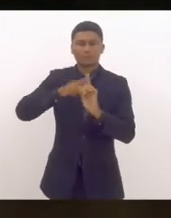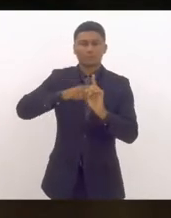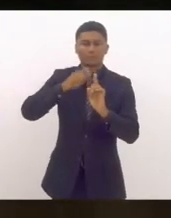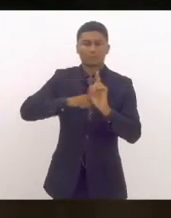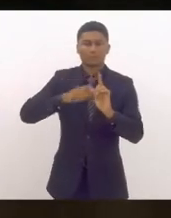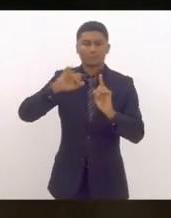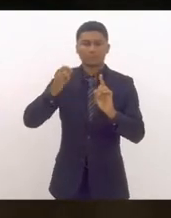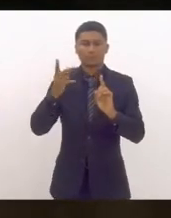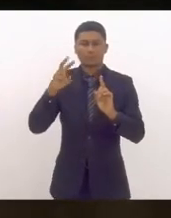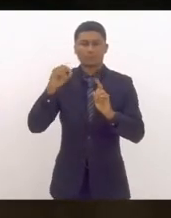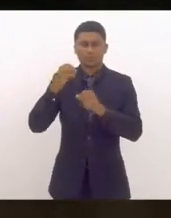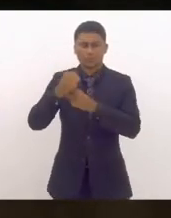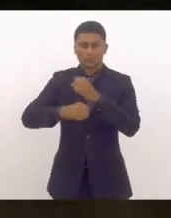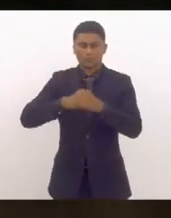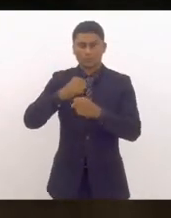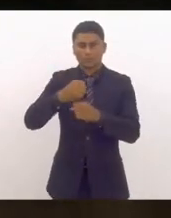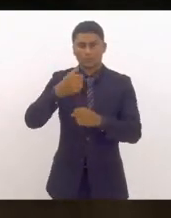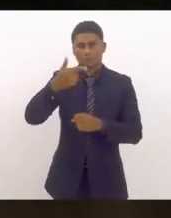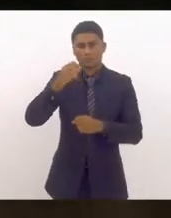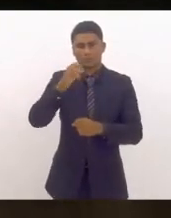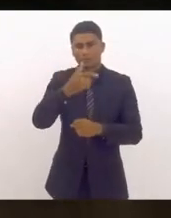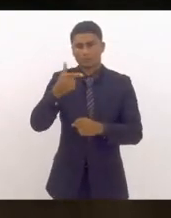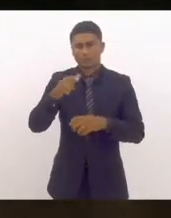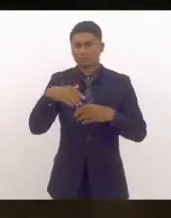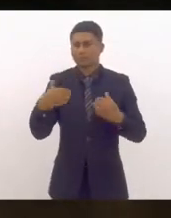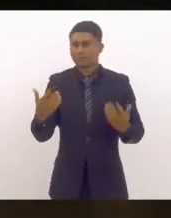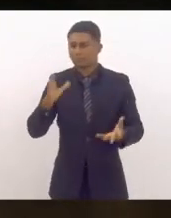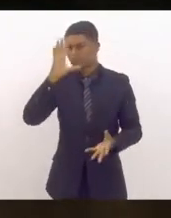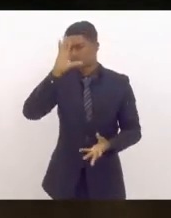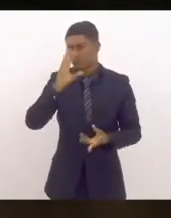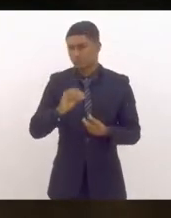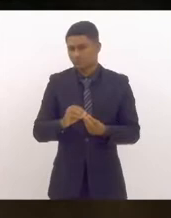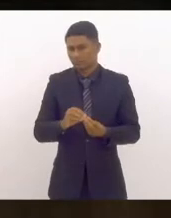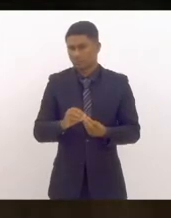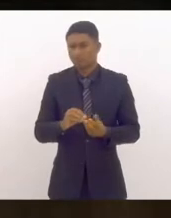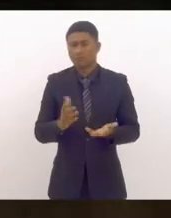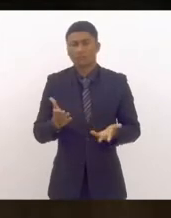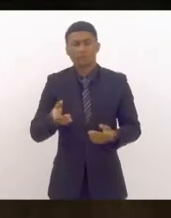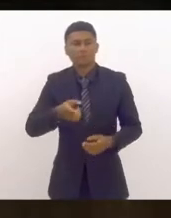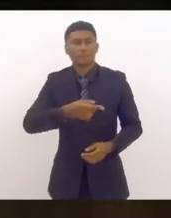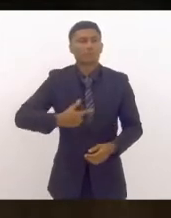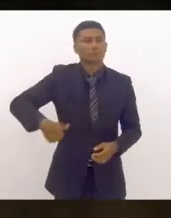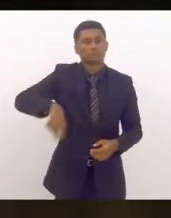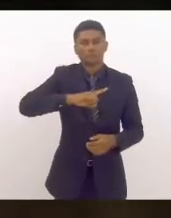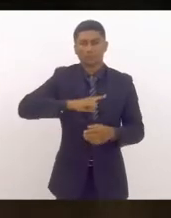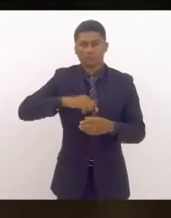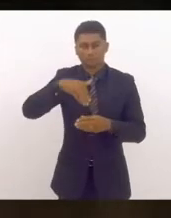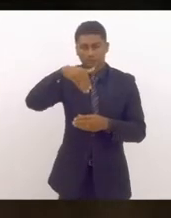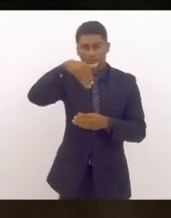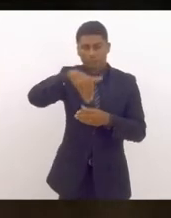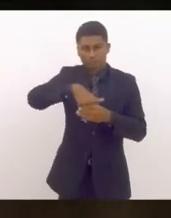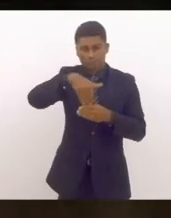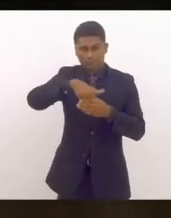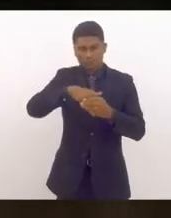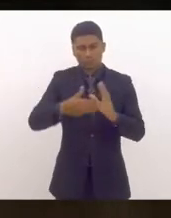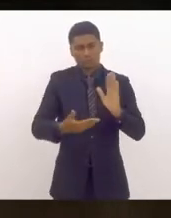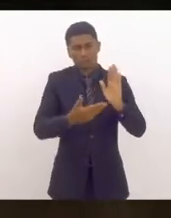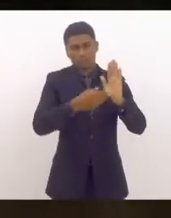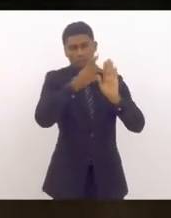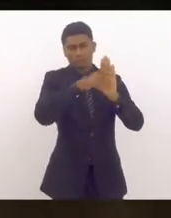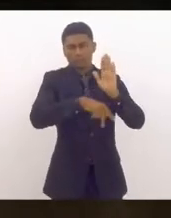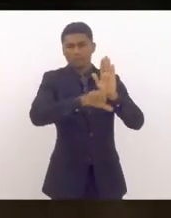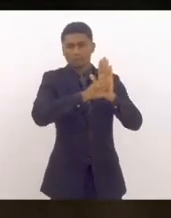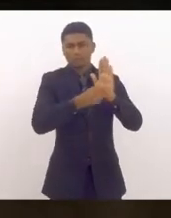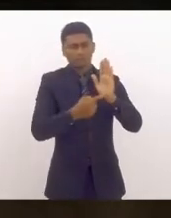22. Então, estou querendo dizer, senhor presidente, que o nosso voto que nós vamos dar ao projeto